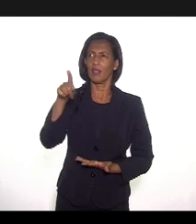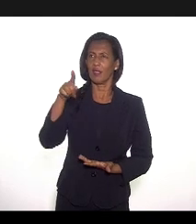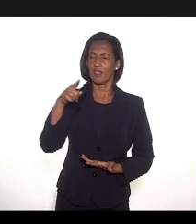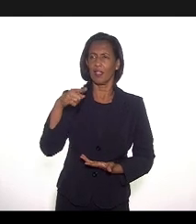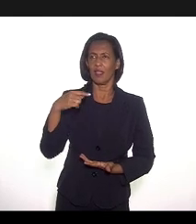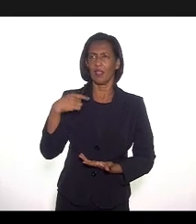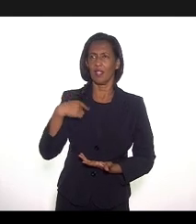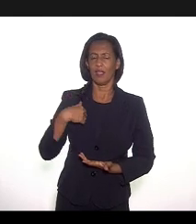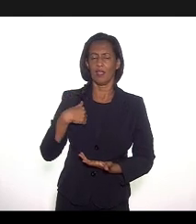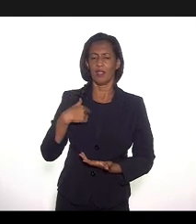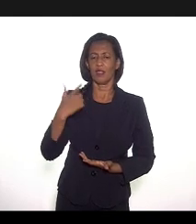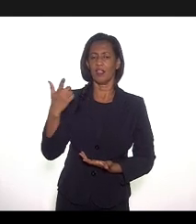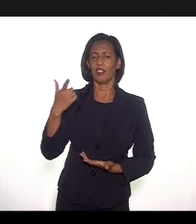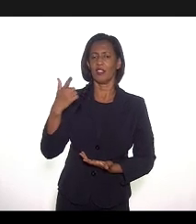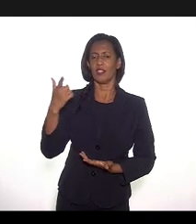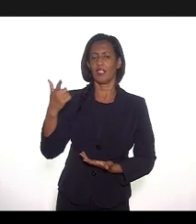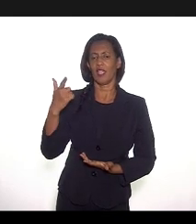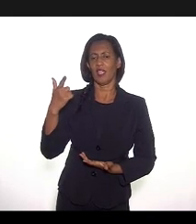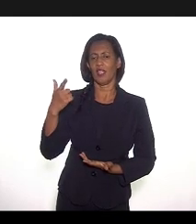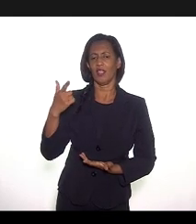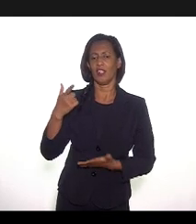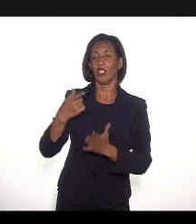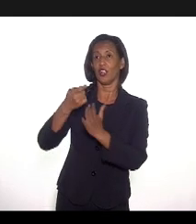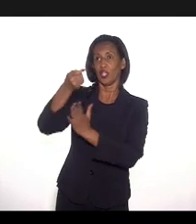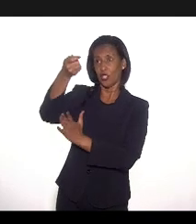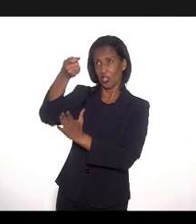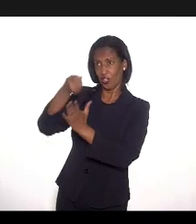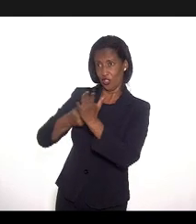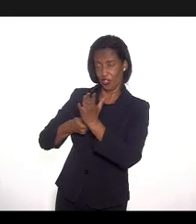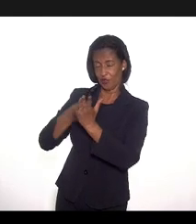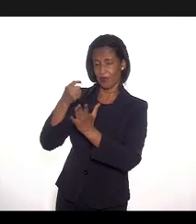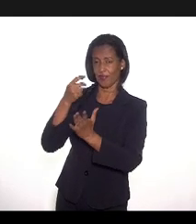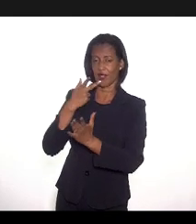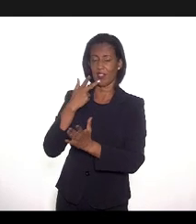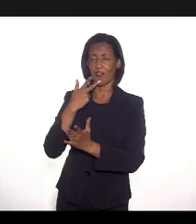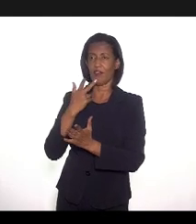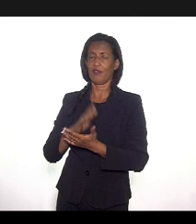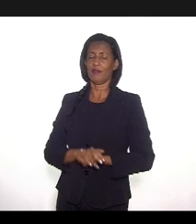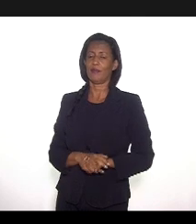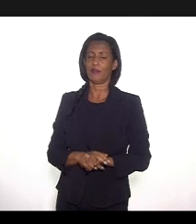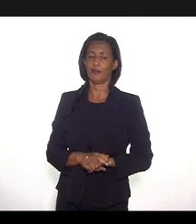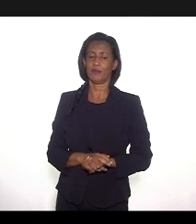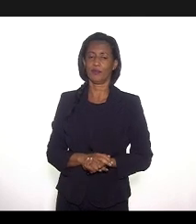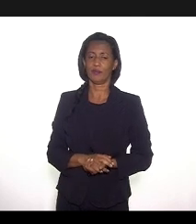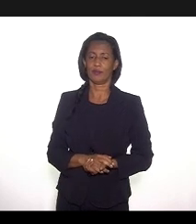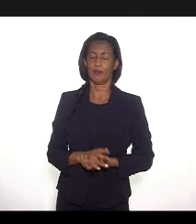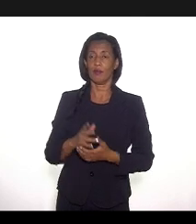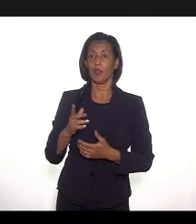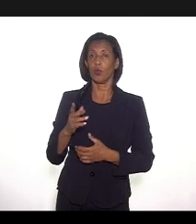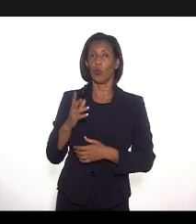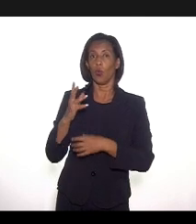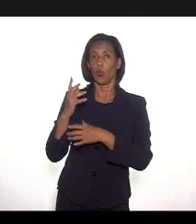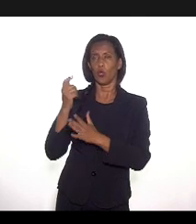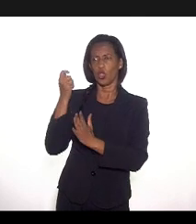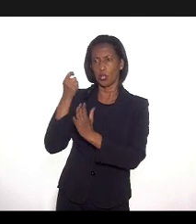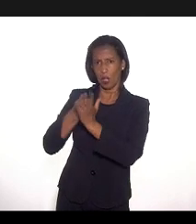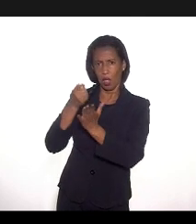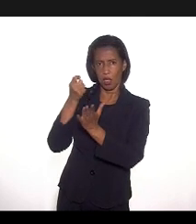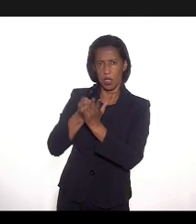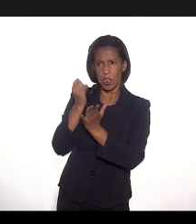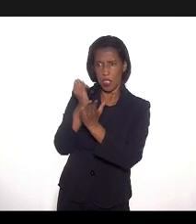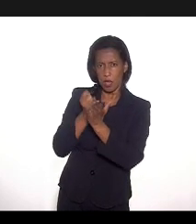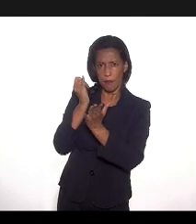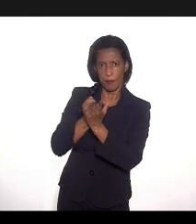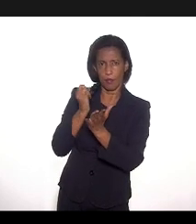aqui um Espírito Santo, dizendo o seguinte, que nas questões tributárias, o Estado não pode